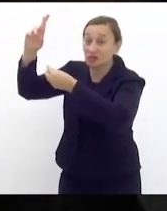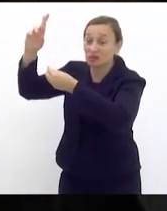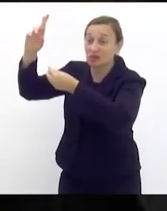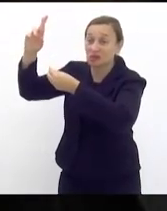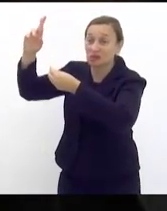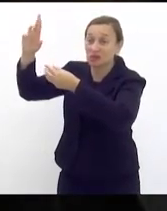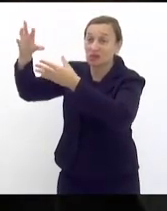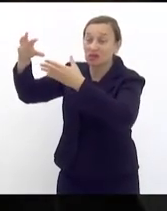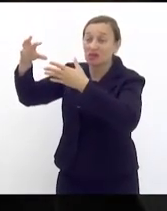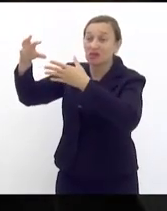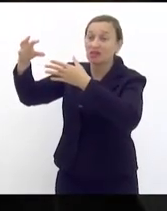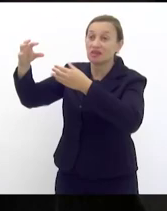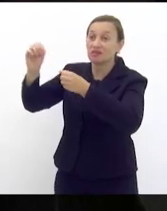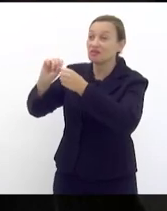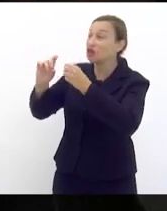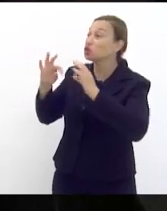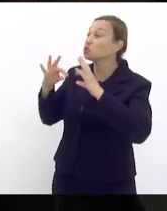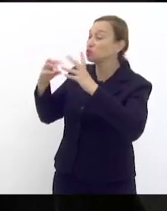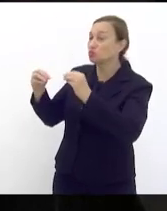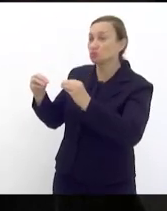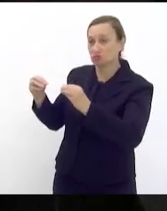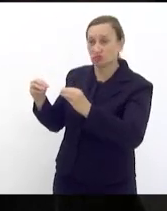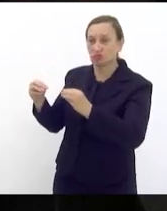aqui. Quero,